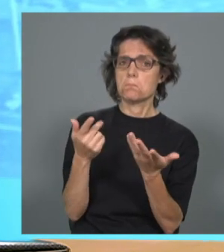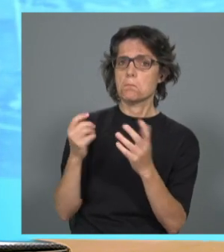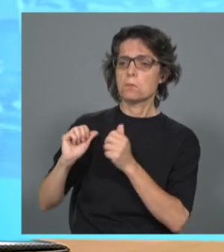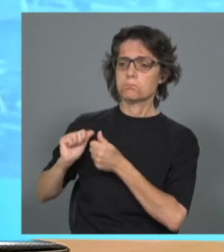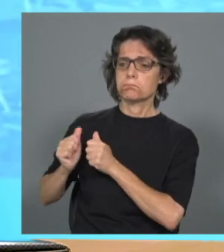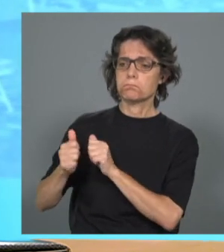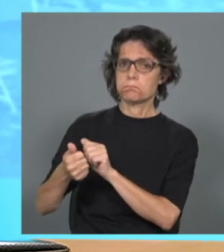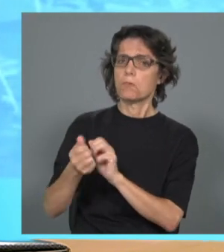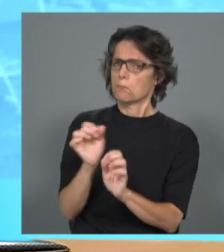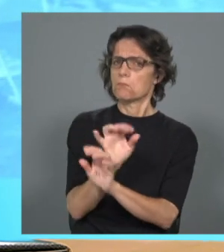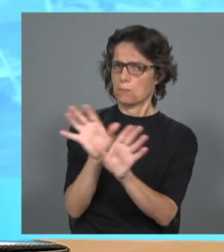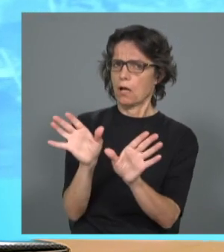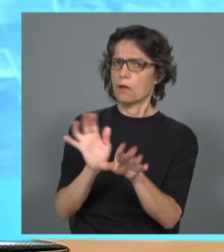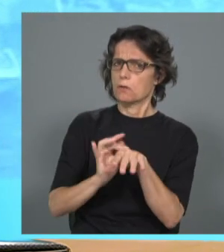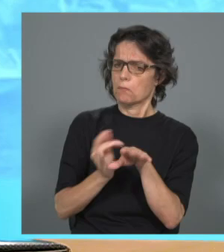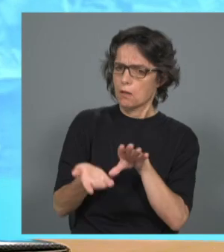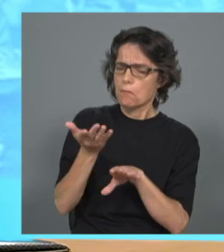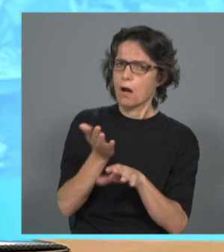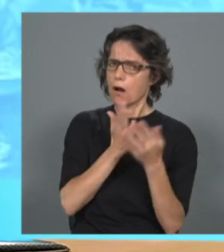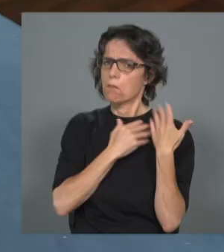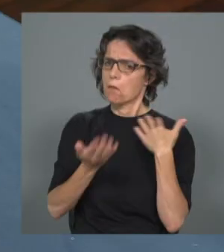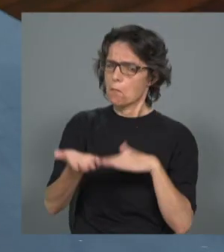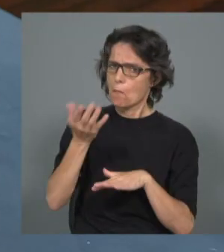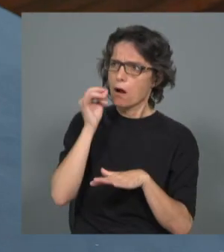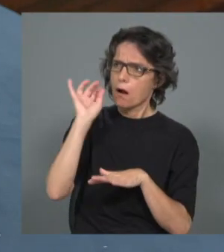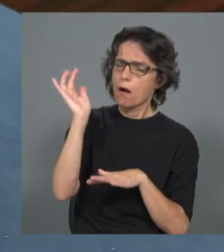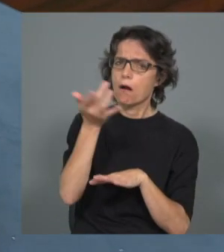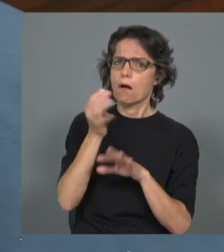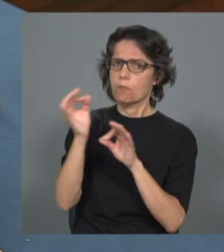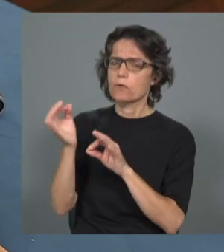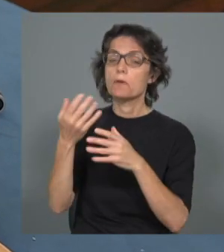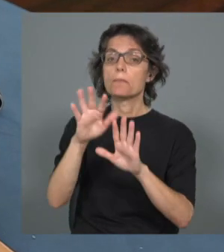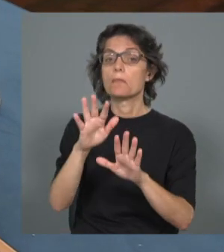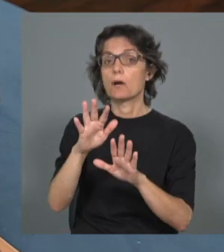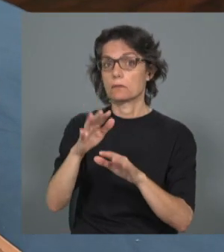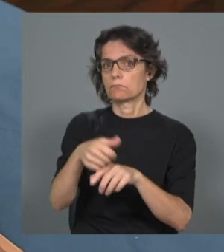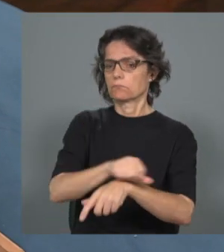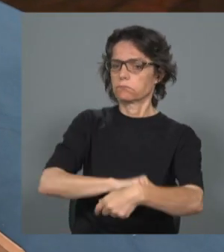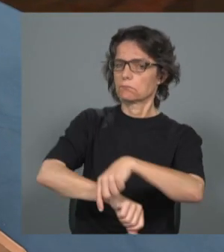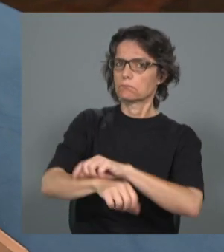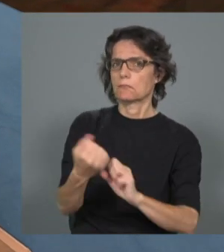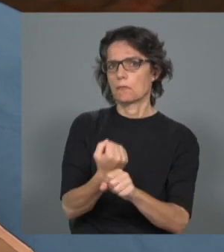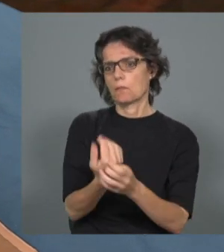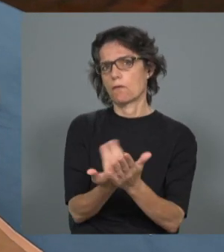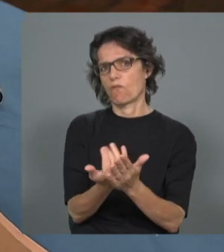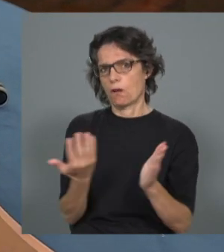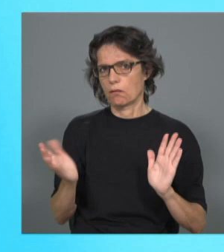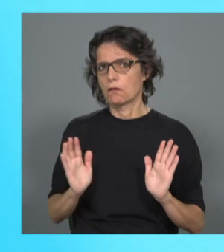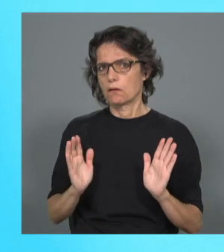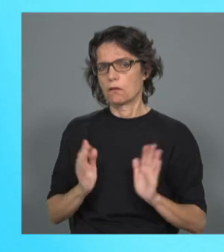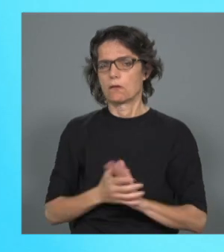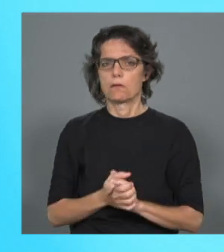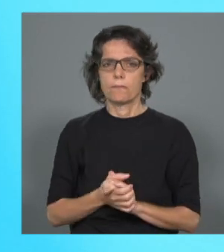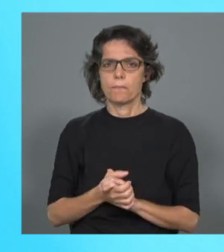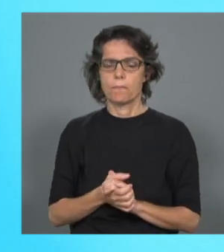não é? Muito de sensibilidade, de responsabilidade ambiental, mas ainda há muita coisa a fazer. Infelizmente também houve